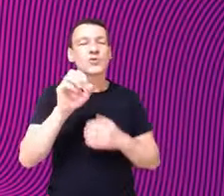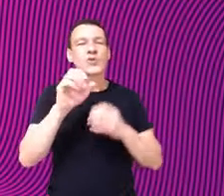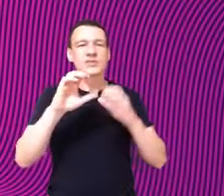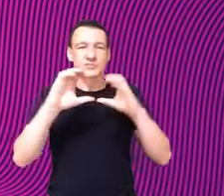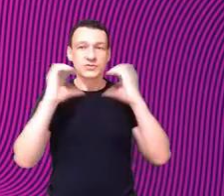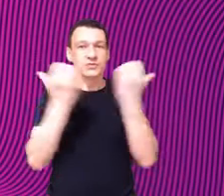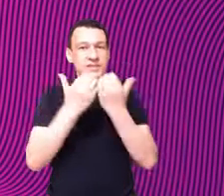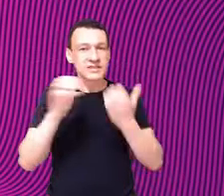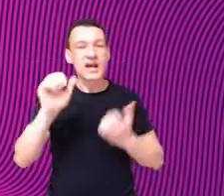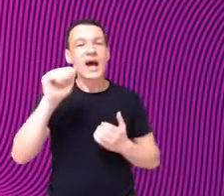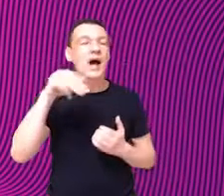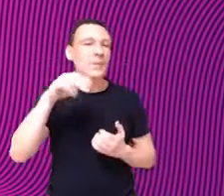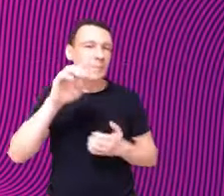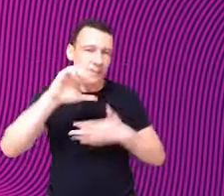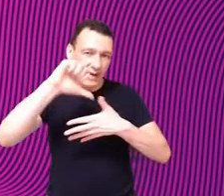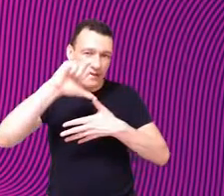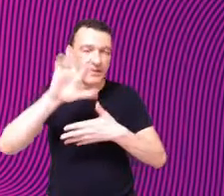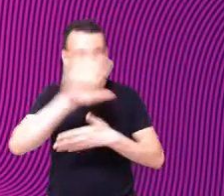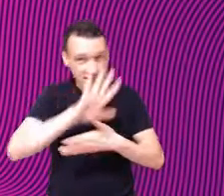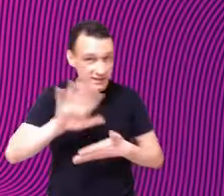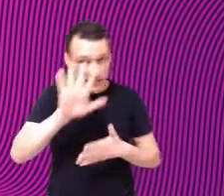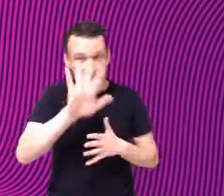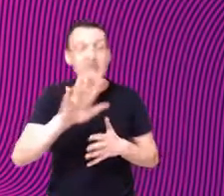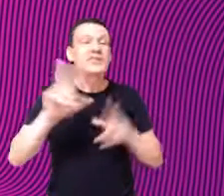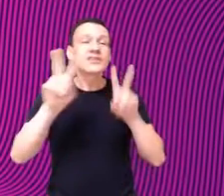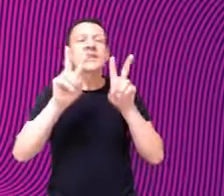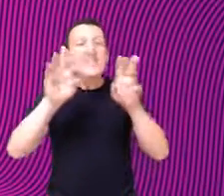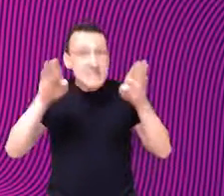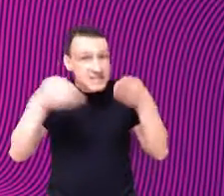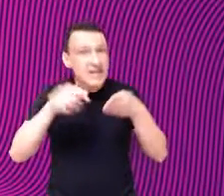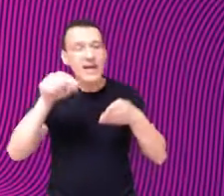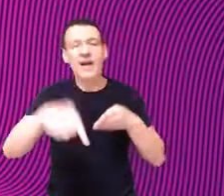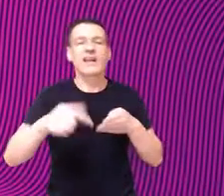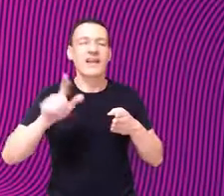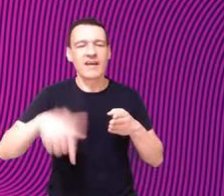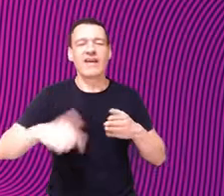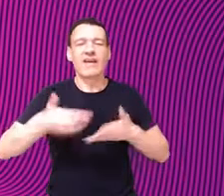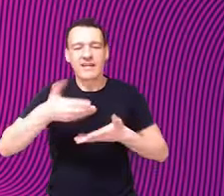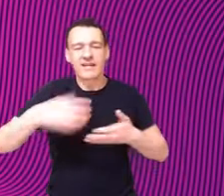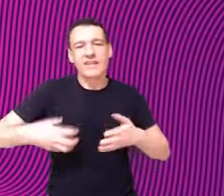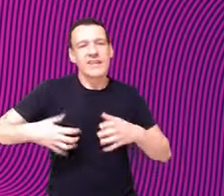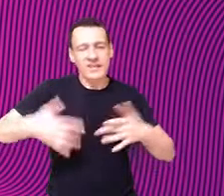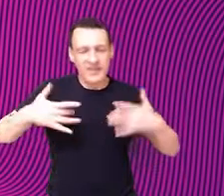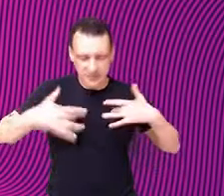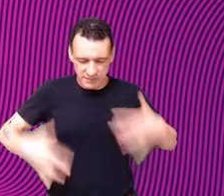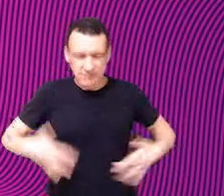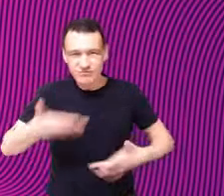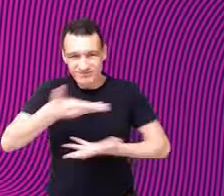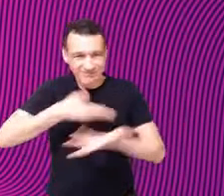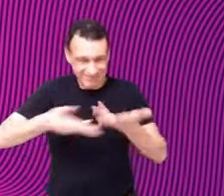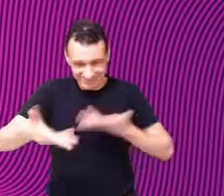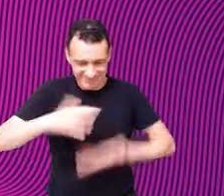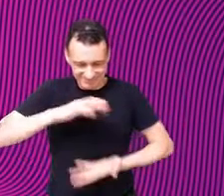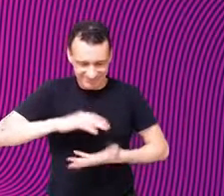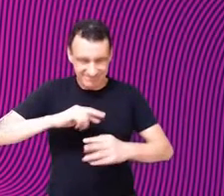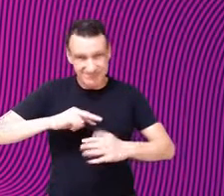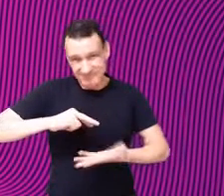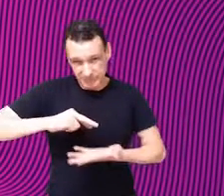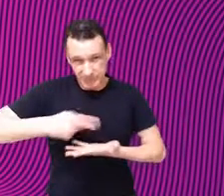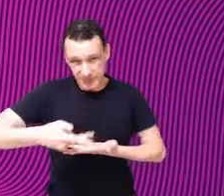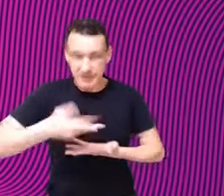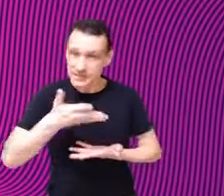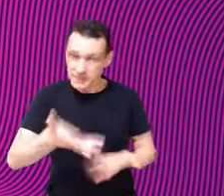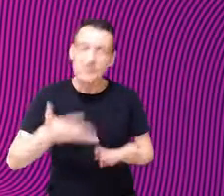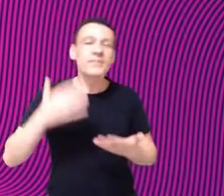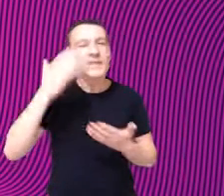doença renal crônica e transplantes. Agradecer a todos os palestrantes pela disponibilidade de enriquecer a nossa sala e